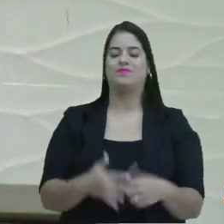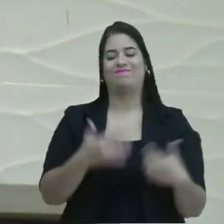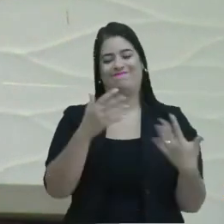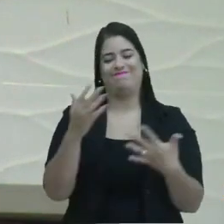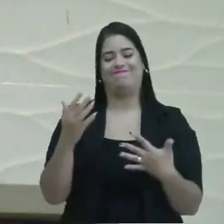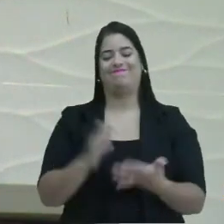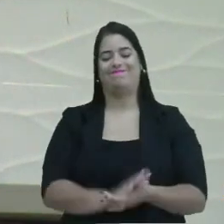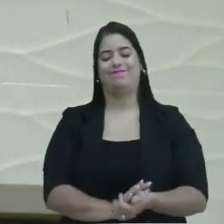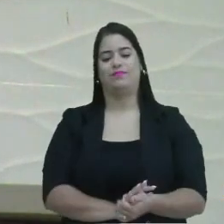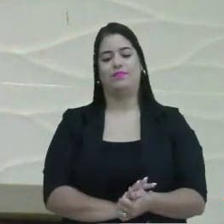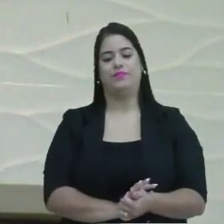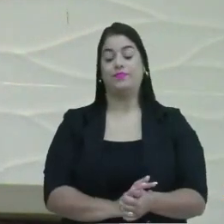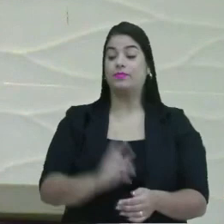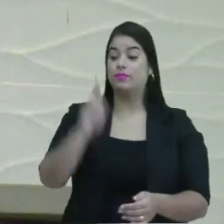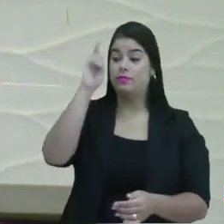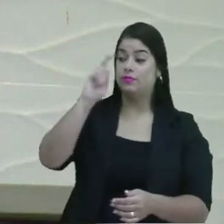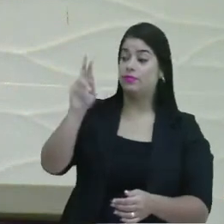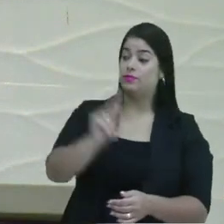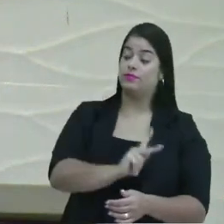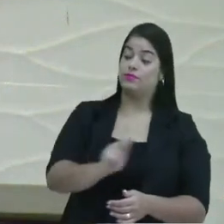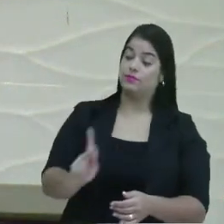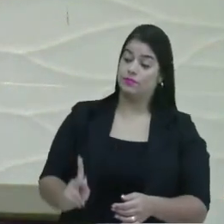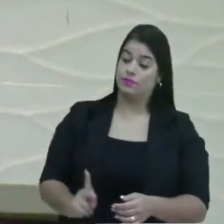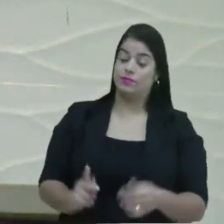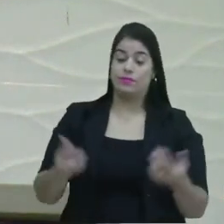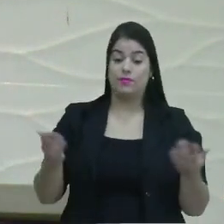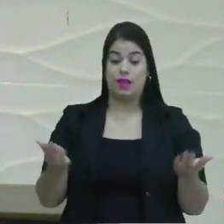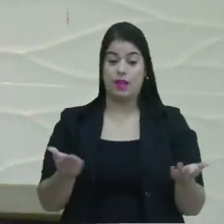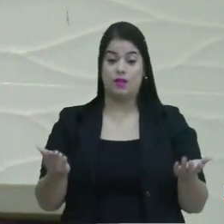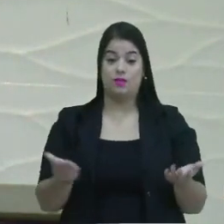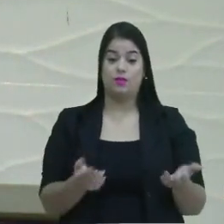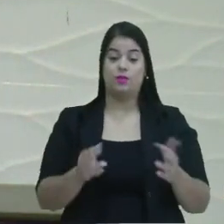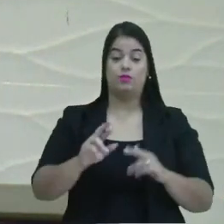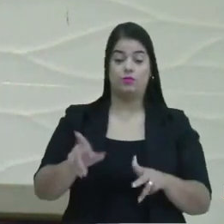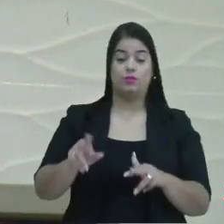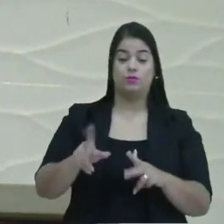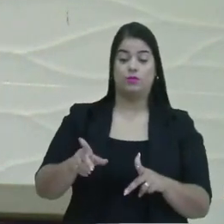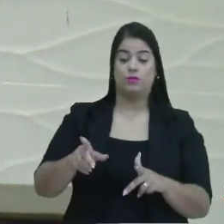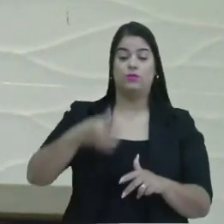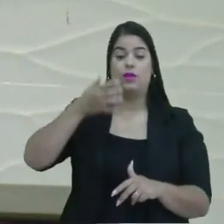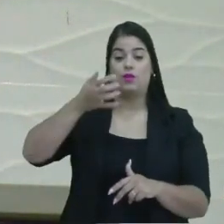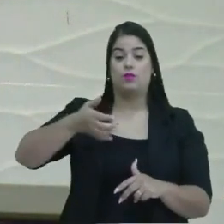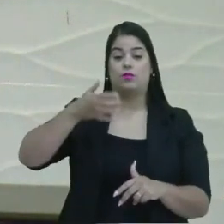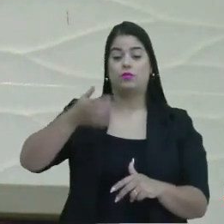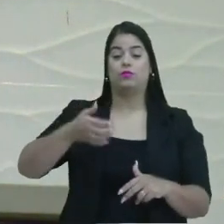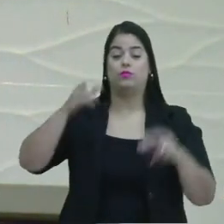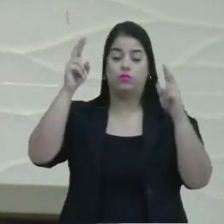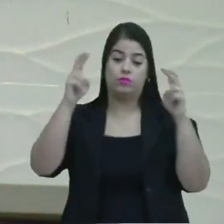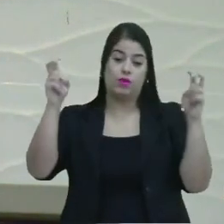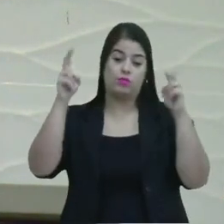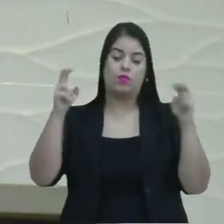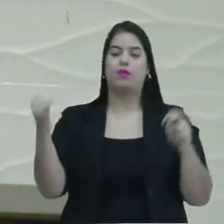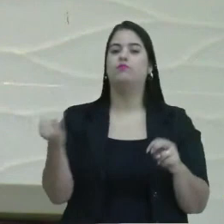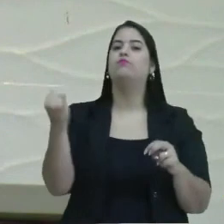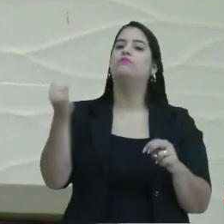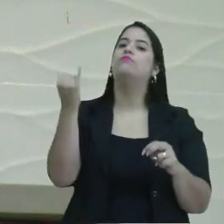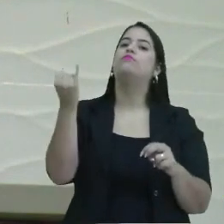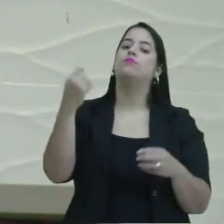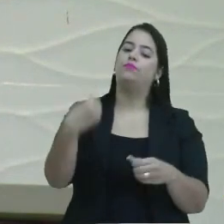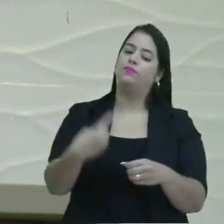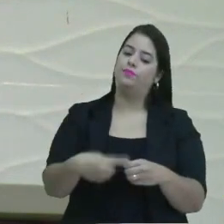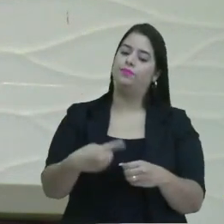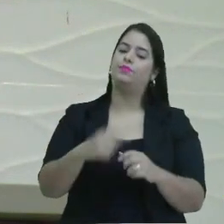parabéns. Senhor presidente, vindo agora falar um pouco de assuntos pertinentes e importantes para o nosso